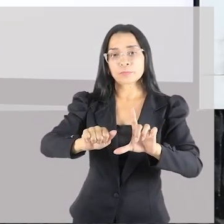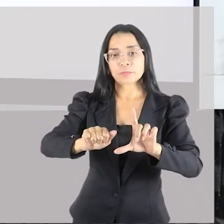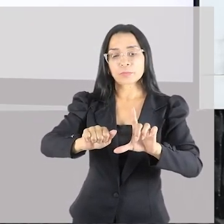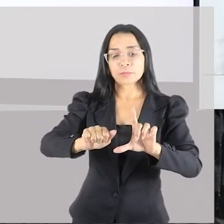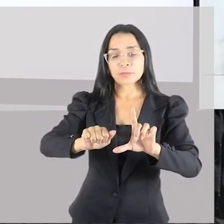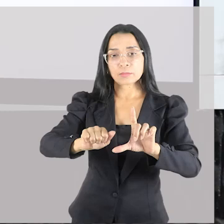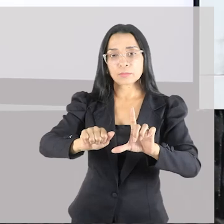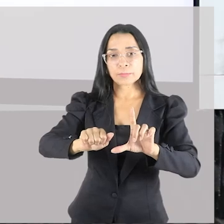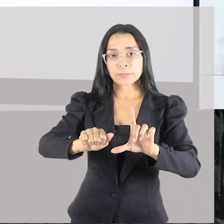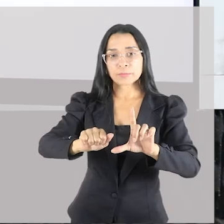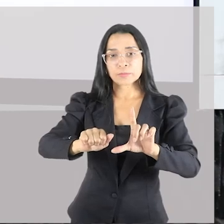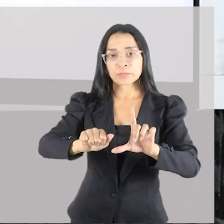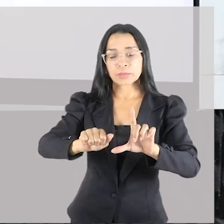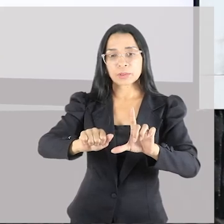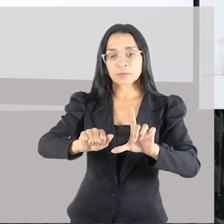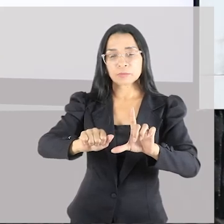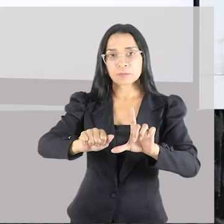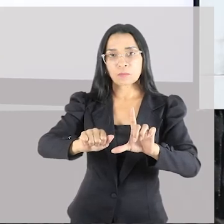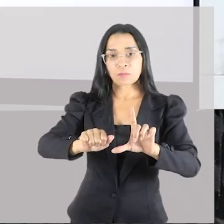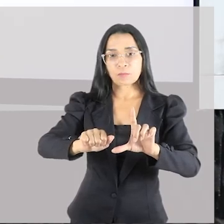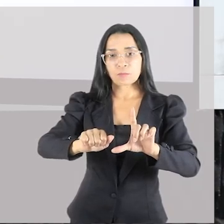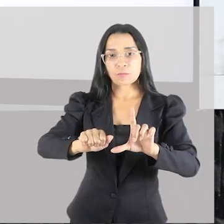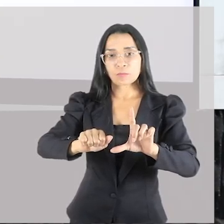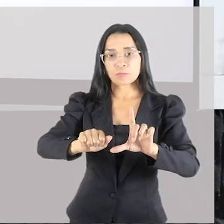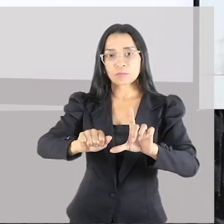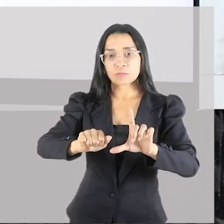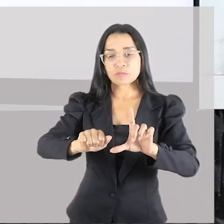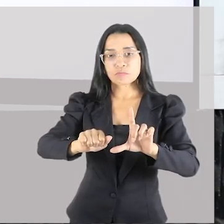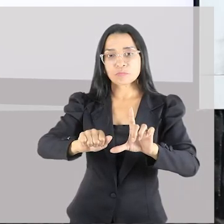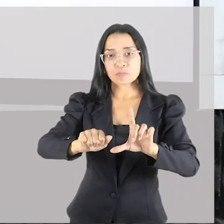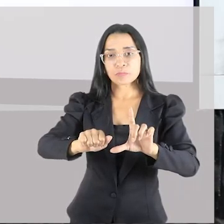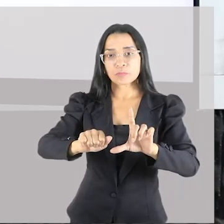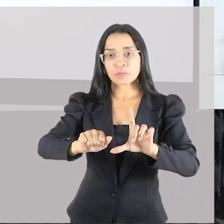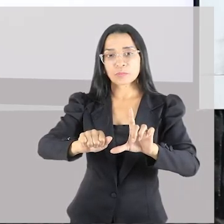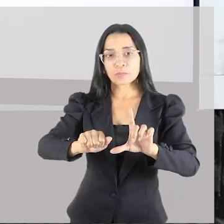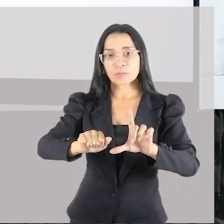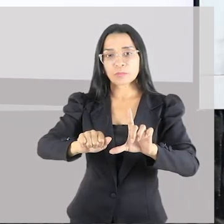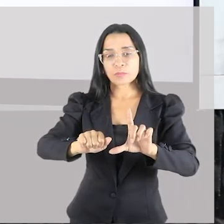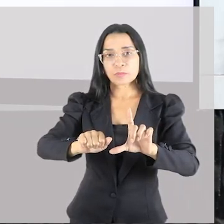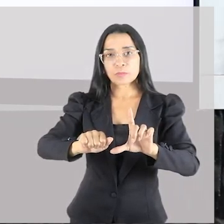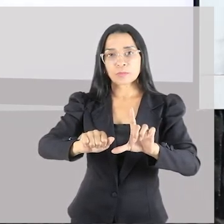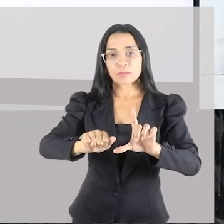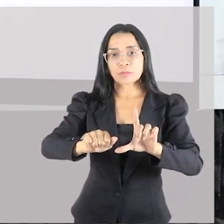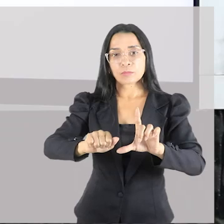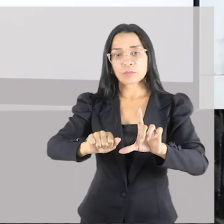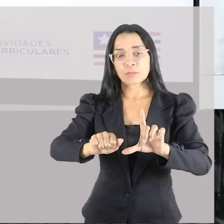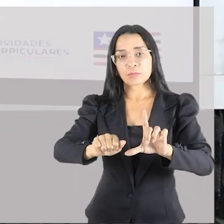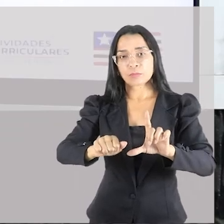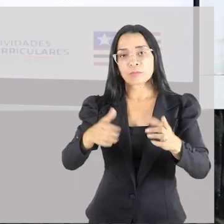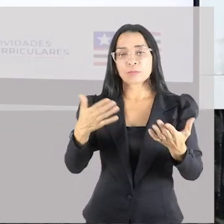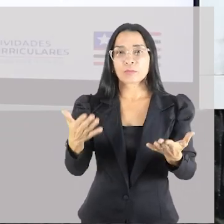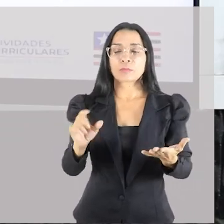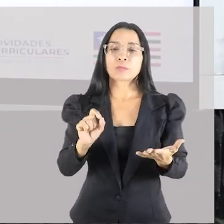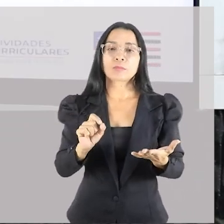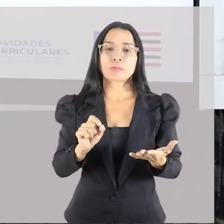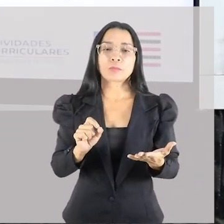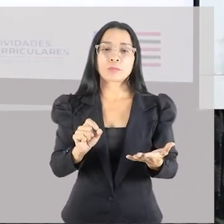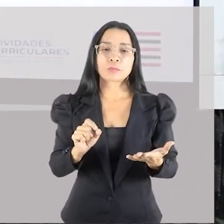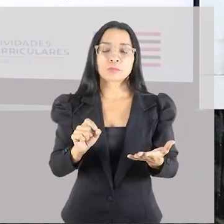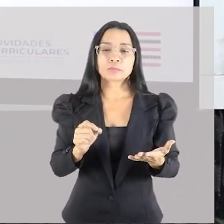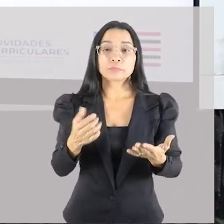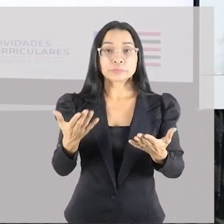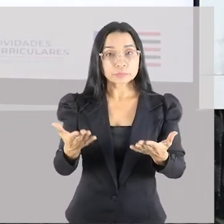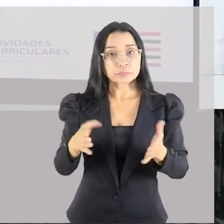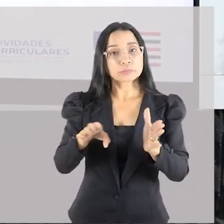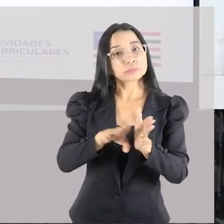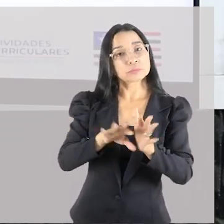Haiti, que circulava entre a população escrava e entre os mestiços pobres, alimentando seu desejo por mudanças. Tá? Então,